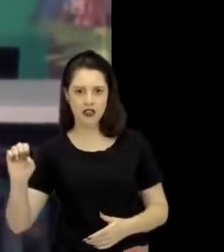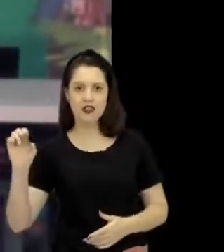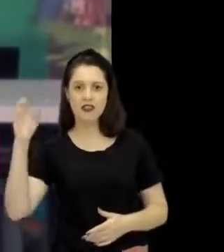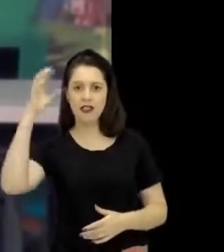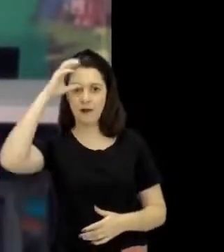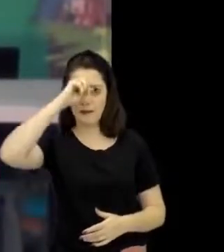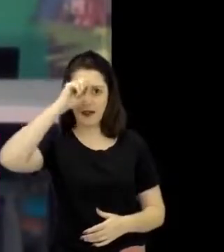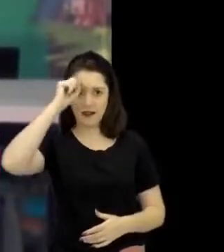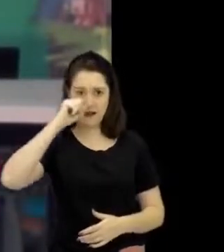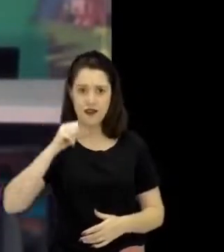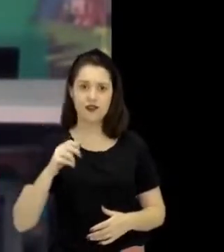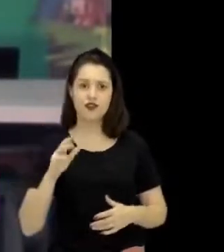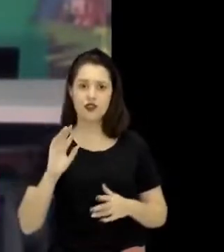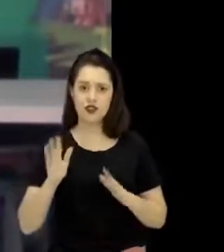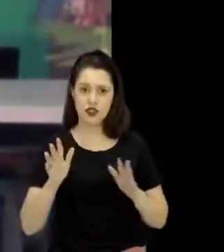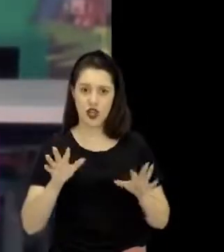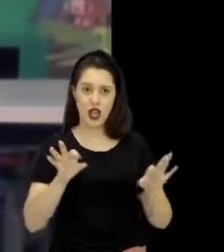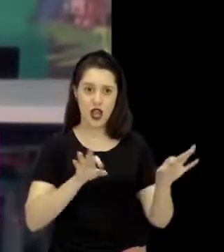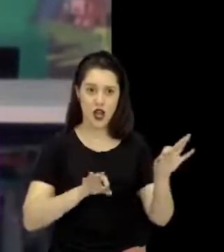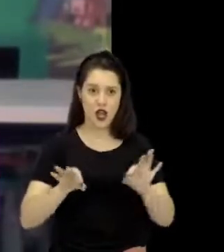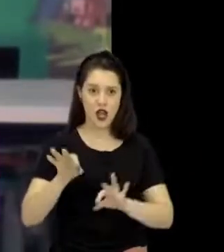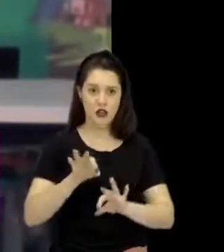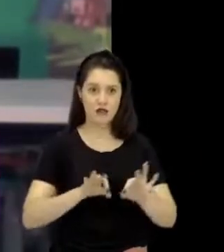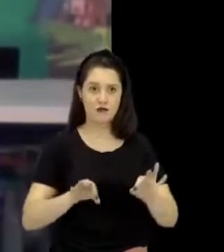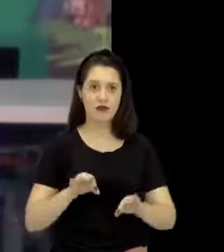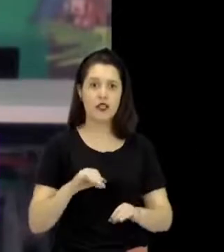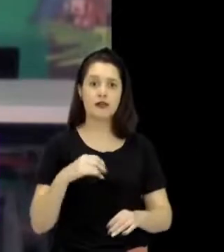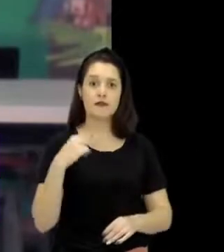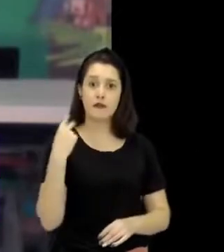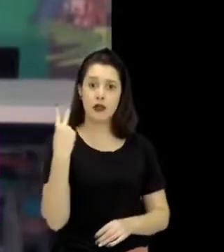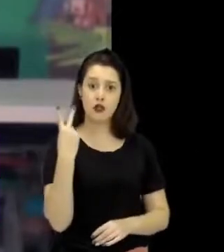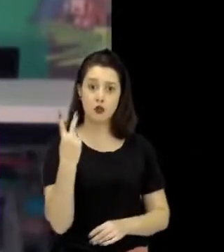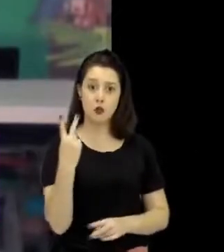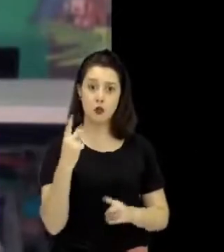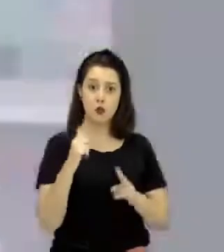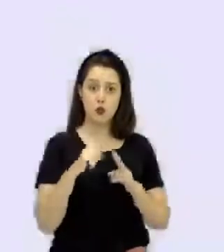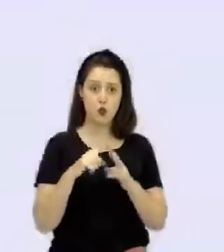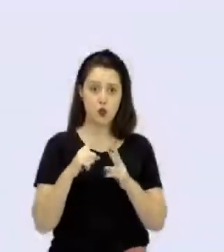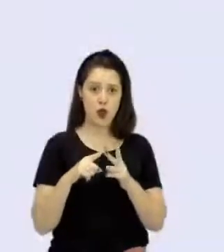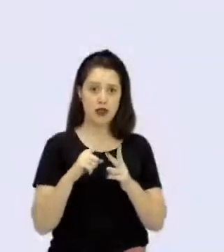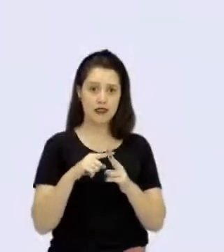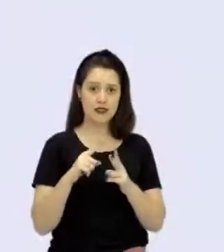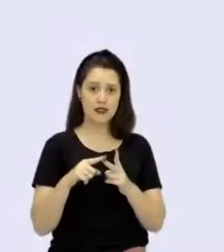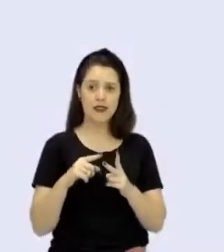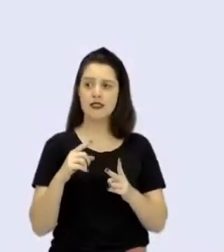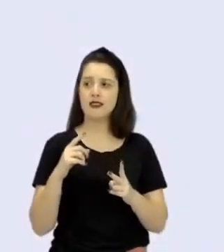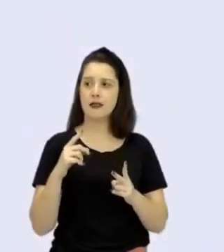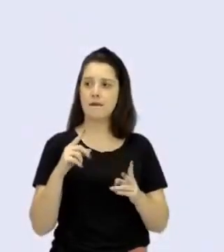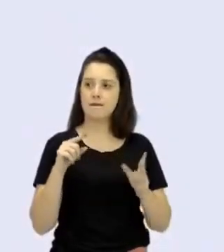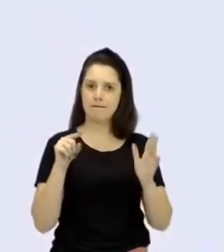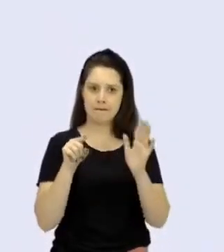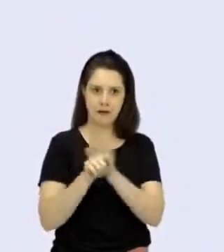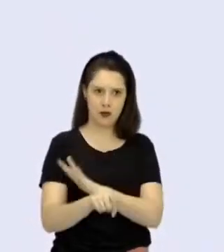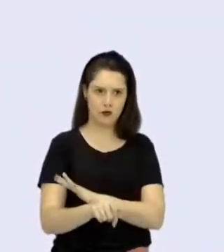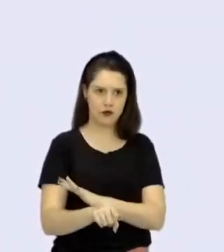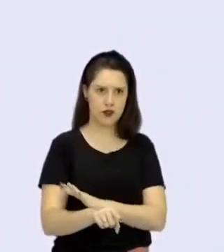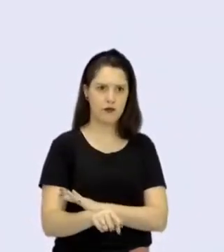e também a montar o nosso circuito, a gente tem mais duas perguntinhas para a nossa interação. Próximo slide, por